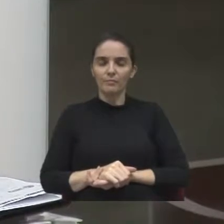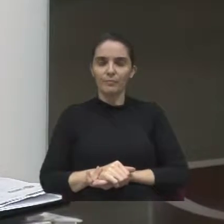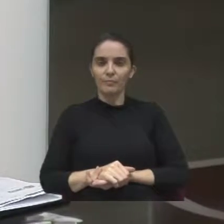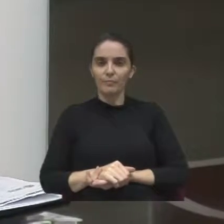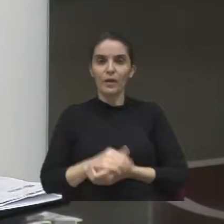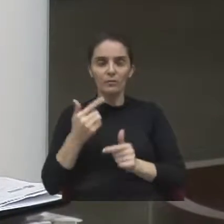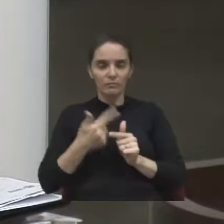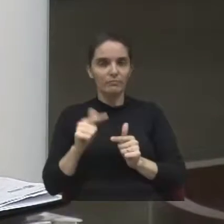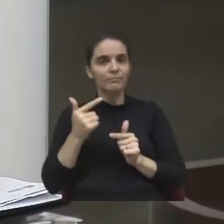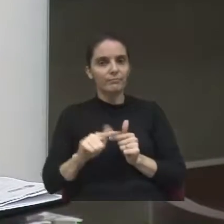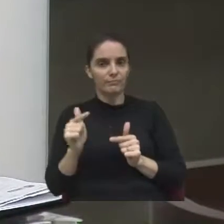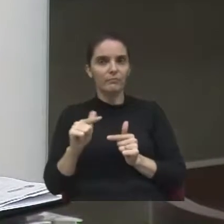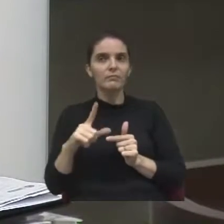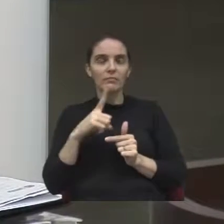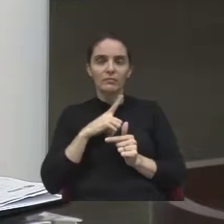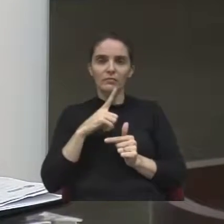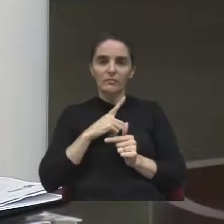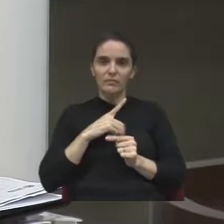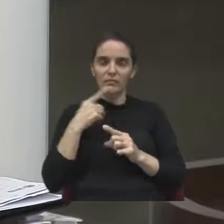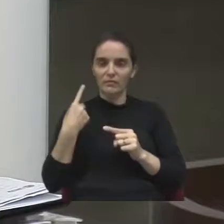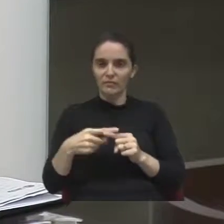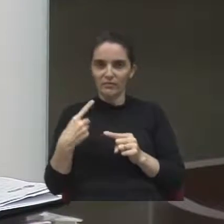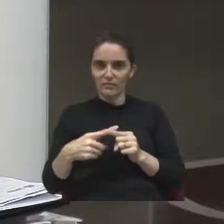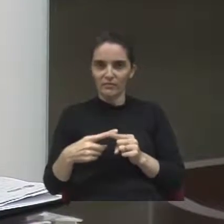porque entendo